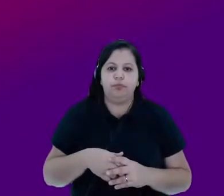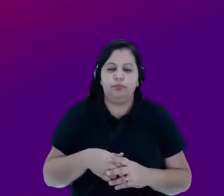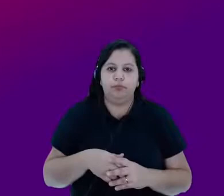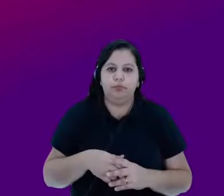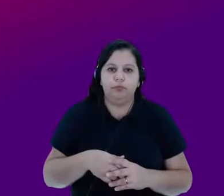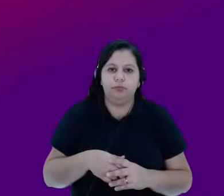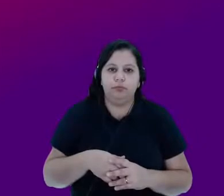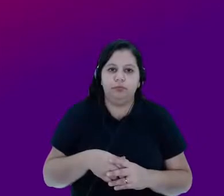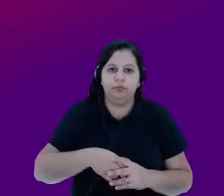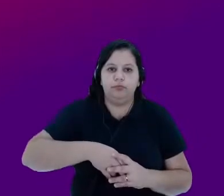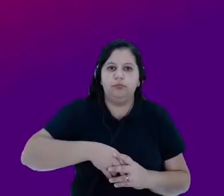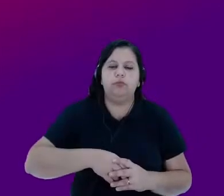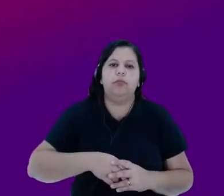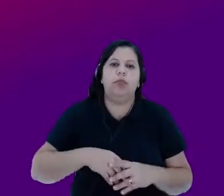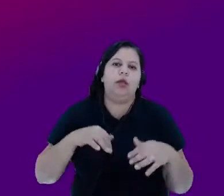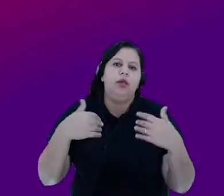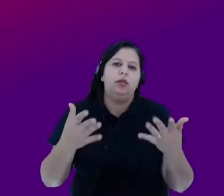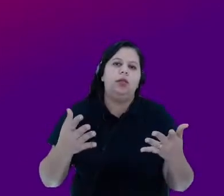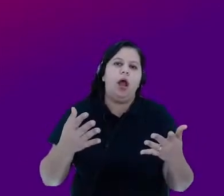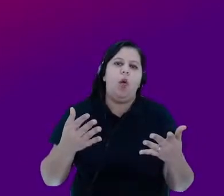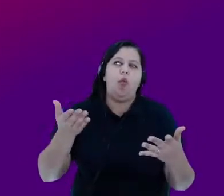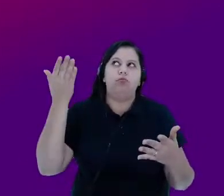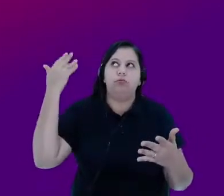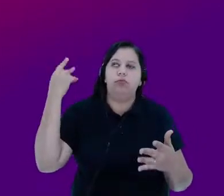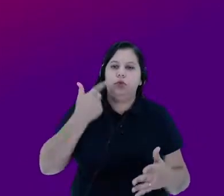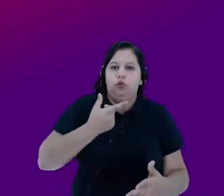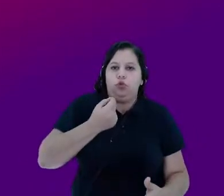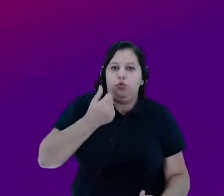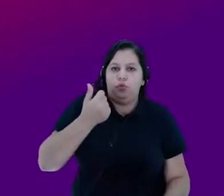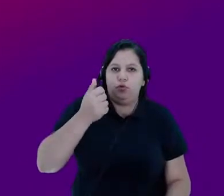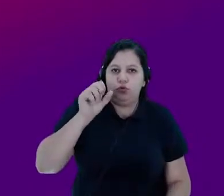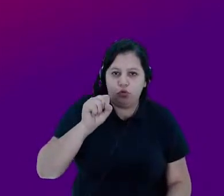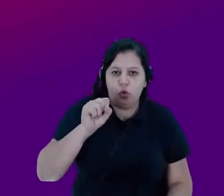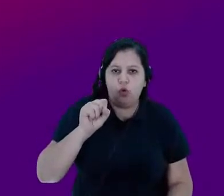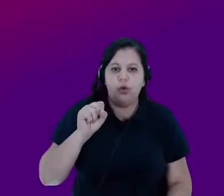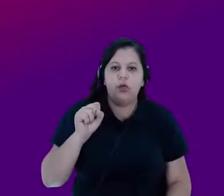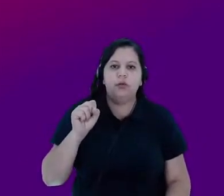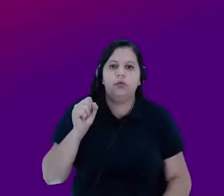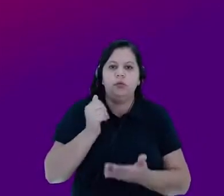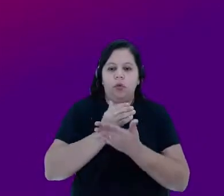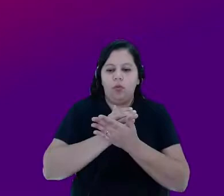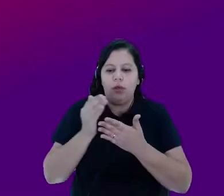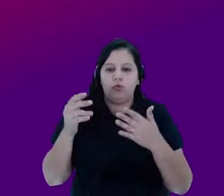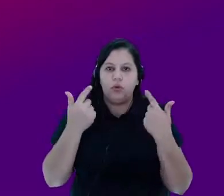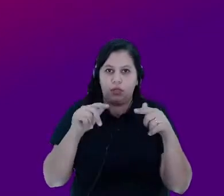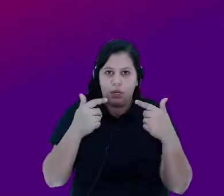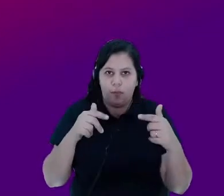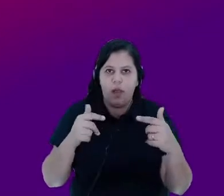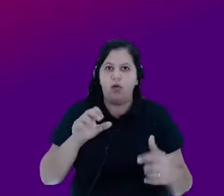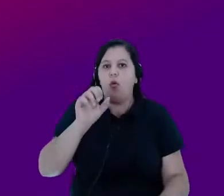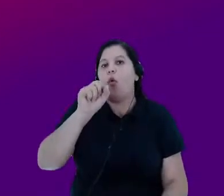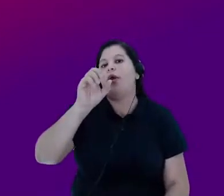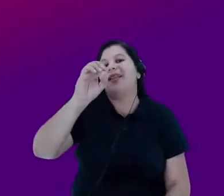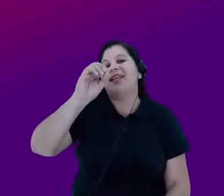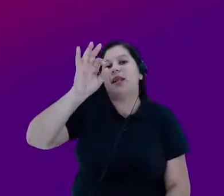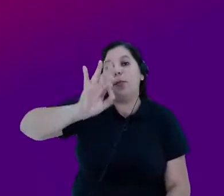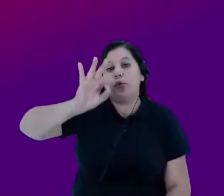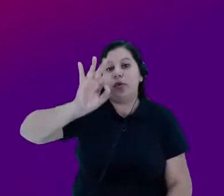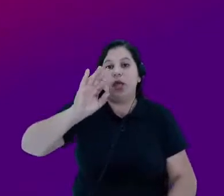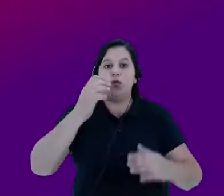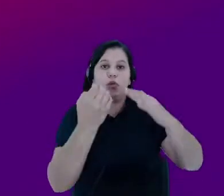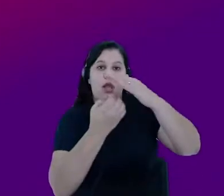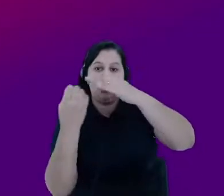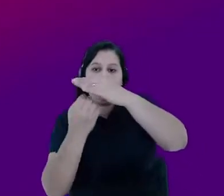gente tinha lá em 2018, quando realizamos esse trabalho, em torno de 80% das seguradoras já com